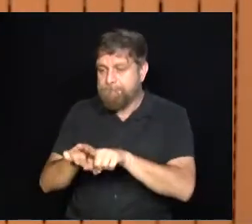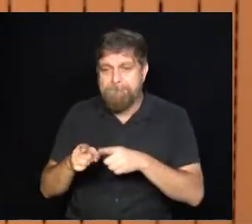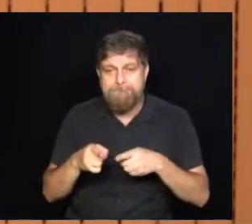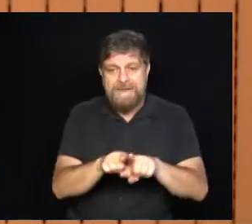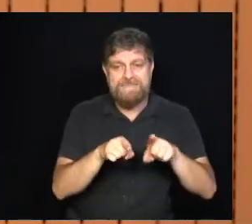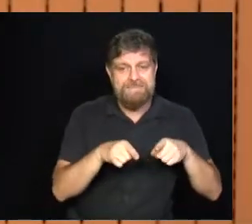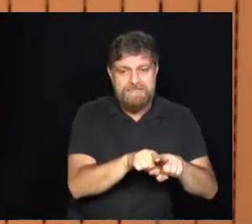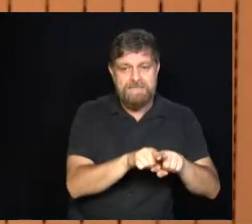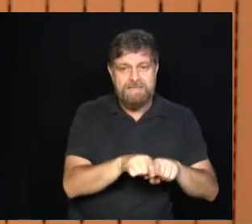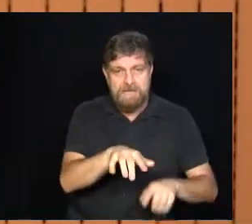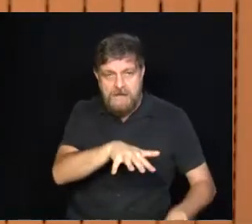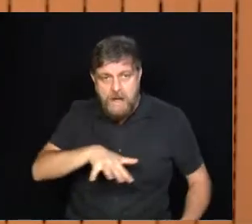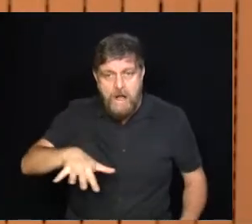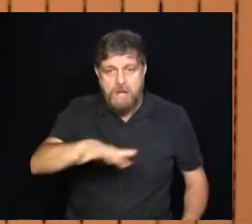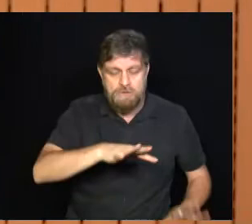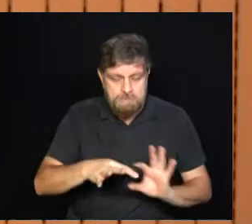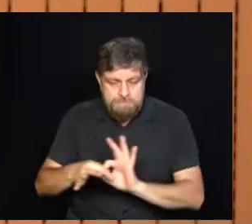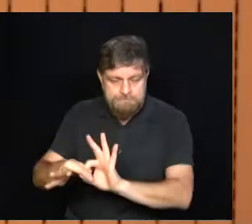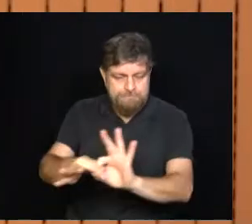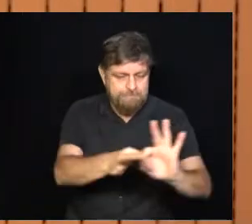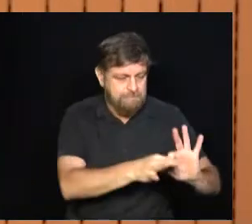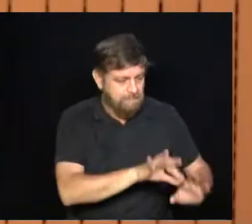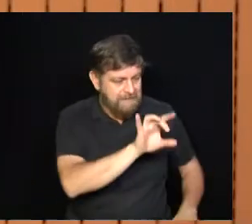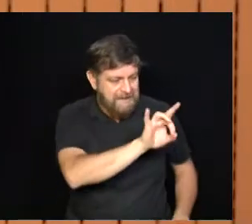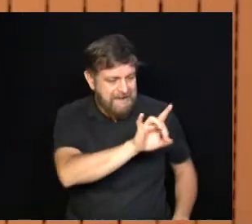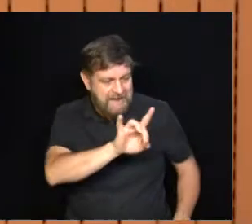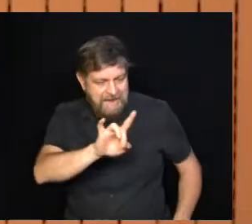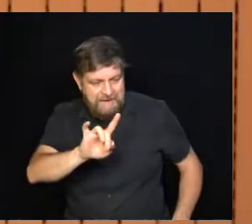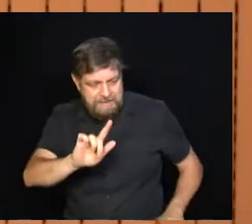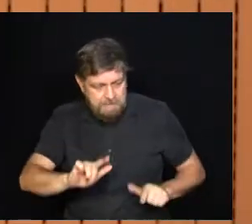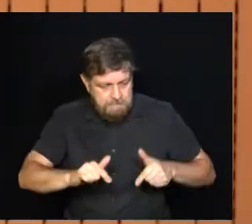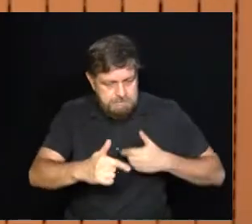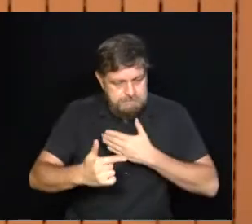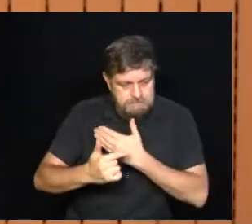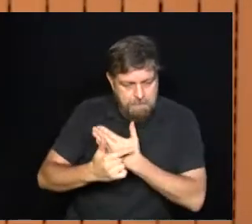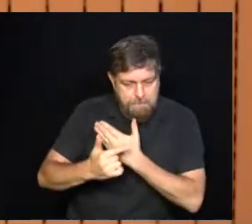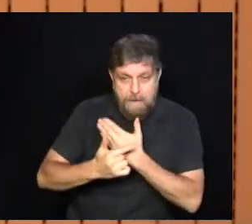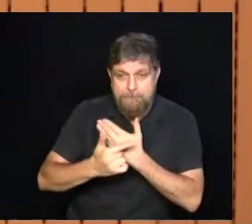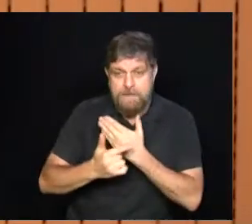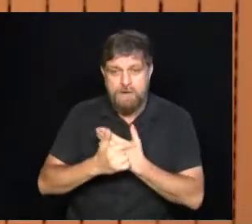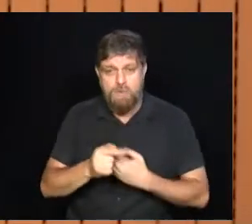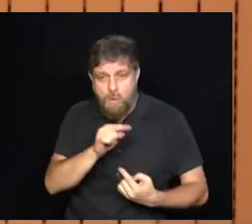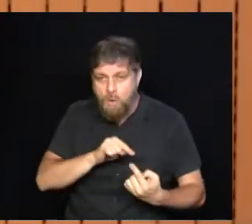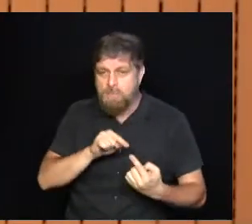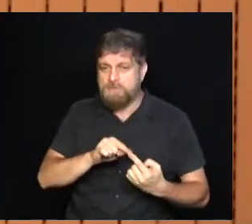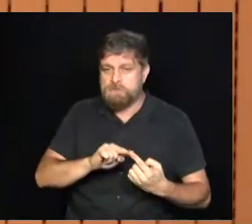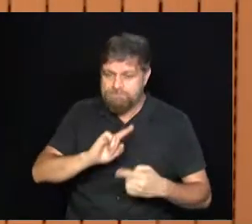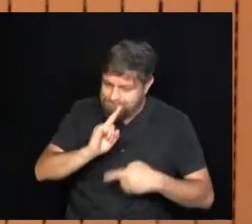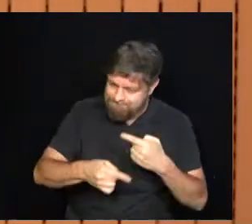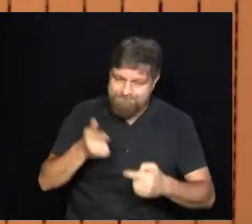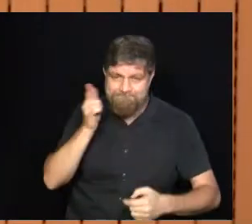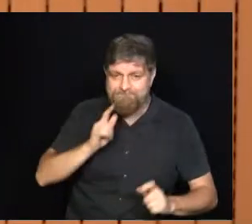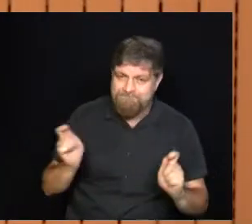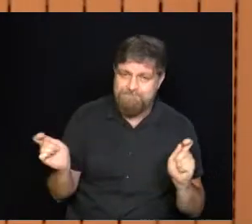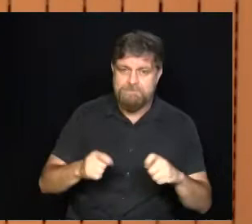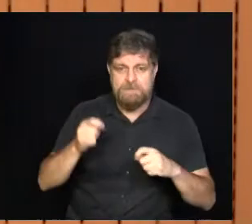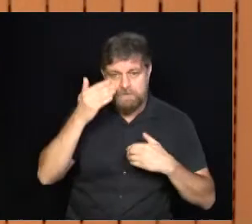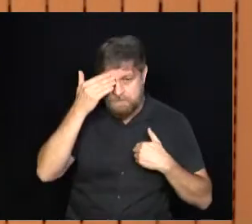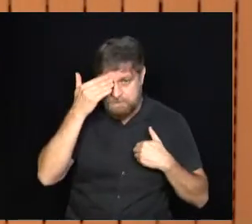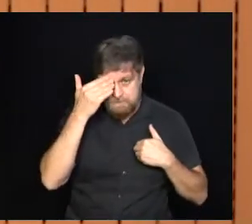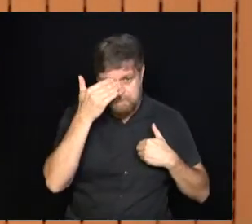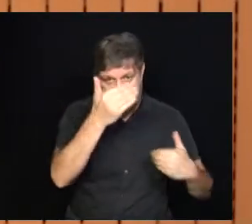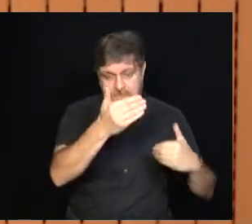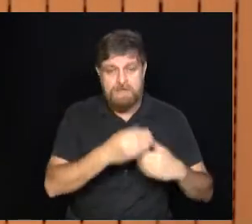todos os entes envolvidos, cada um fazendo mais do que a sua parte. E aí, assim, o objetivo é alcançado. Obrigada, viu, vereador, pela